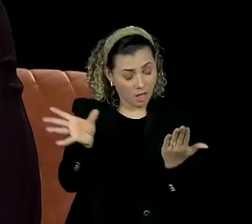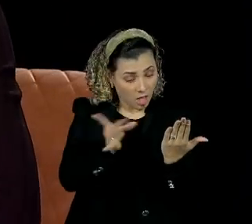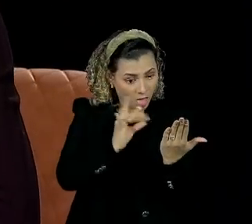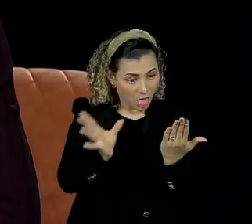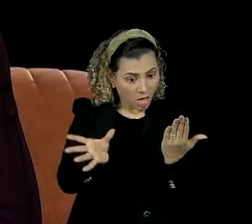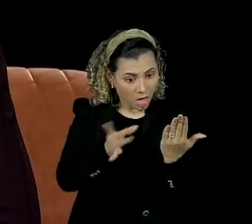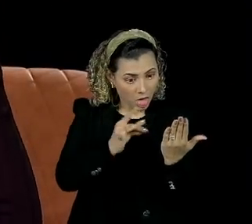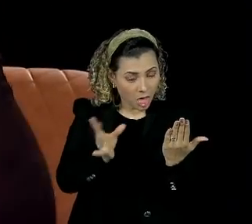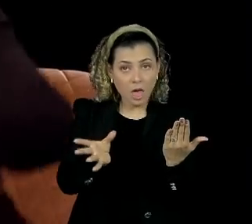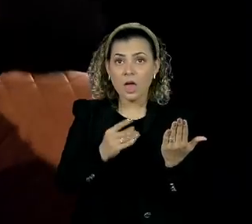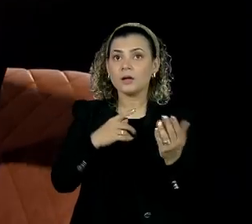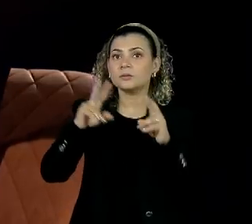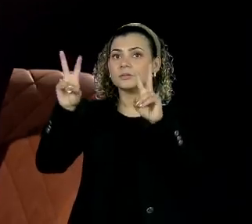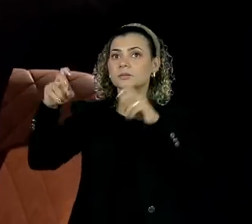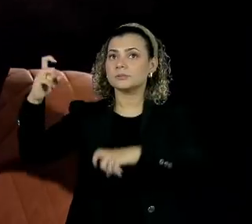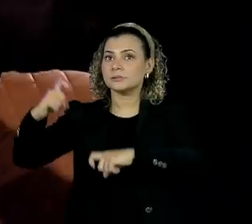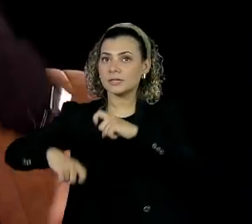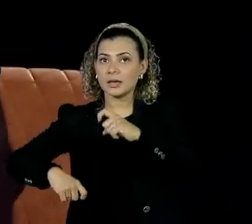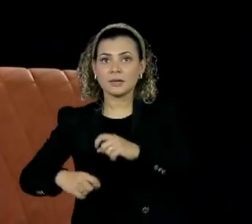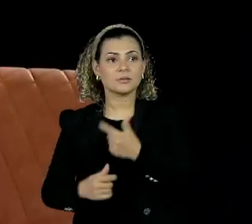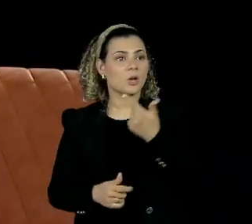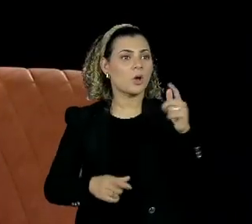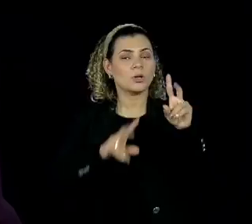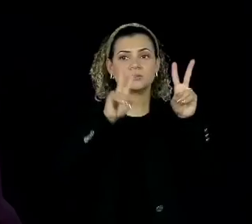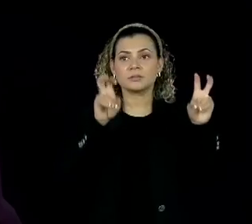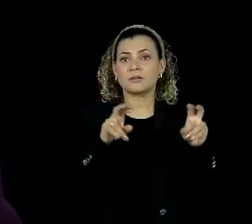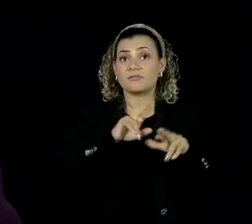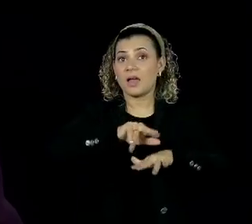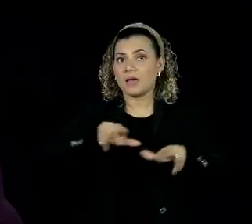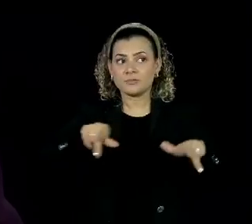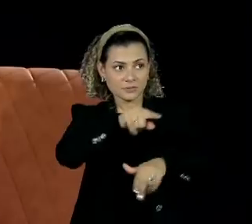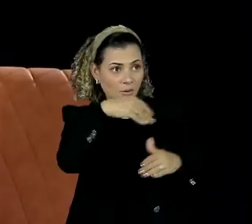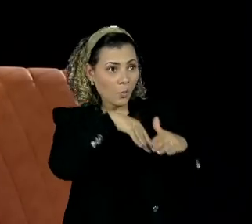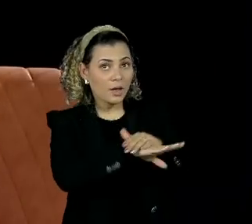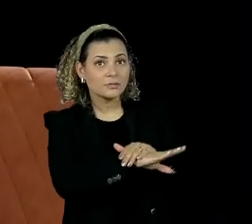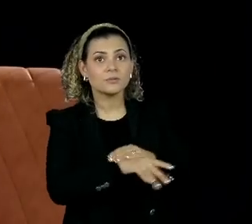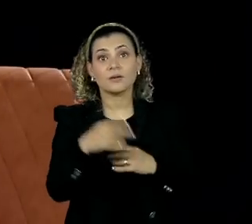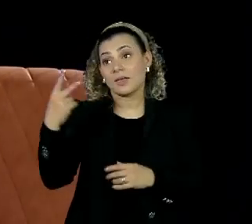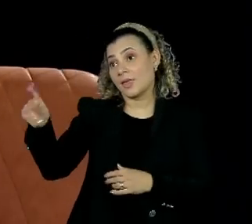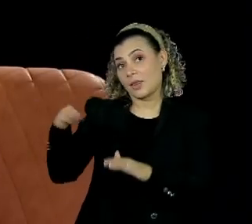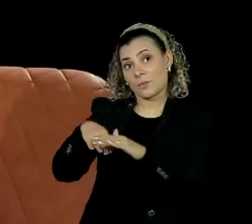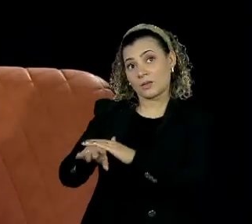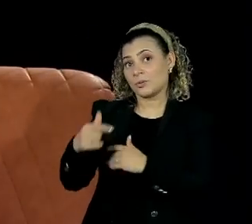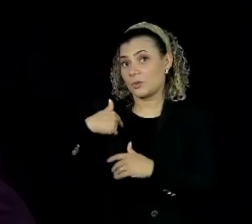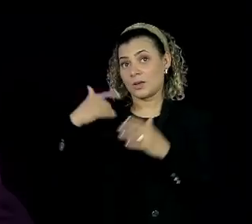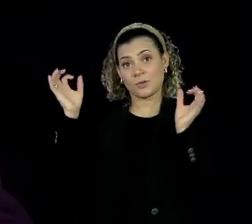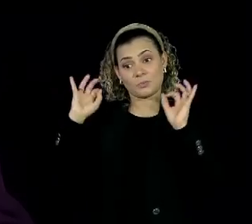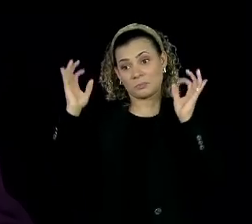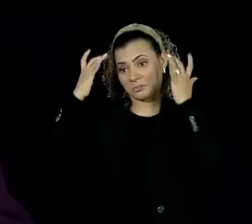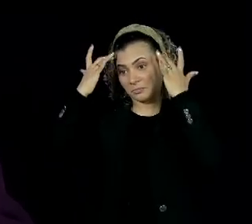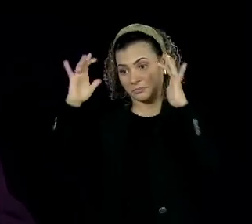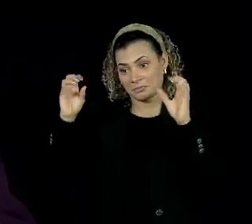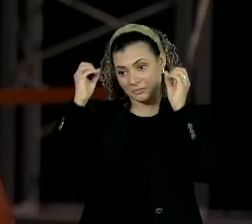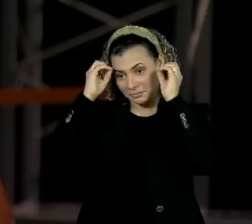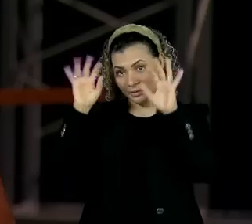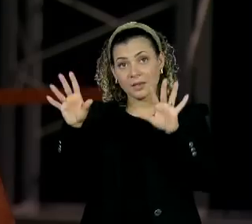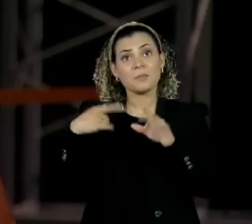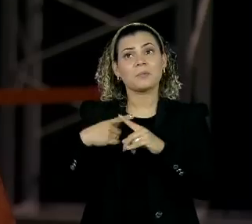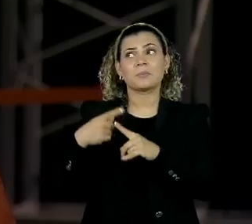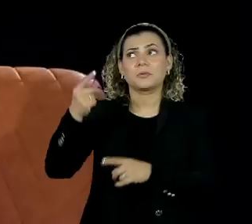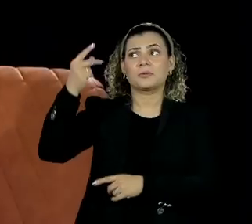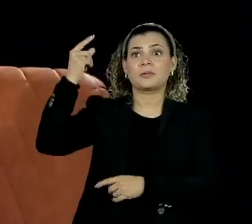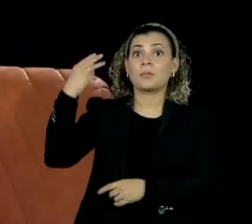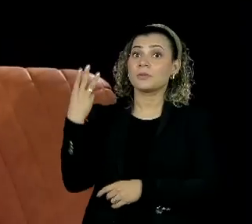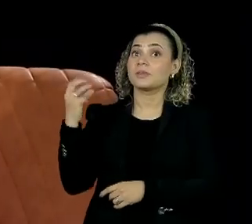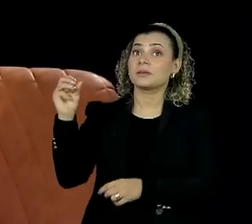toda de sexo, uma outra parte toda de não sei... Você guardou tudo isso? Ele guardou, eu não lembro como é que é, porque foi há muito... Gente, vai fazer